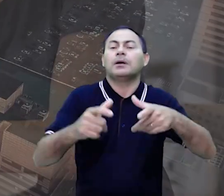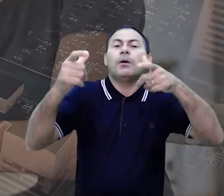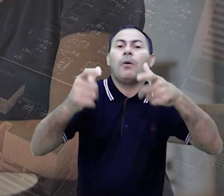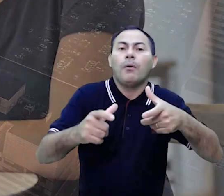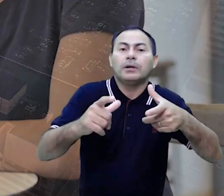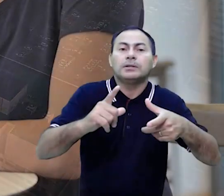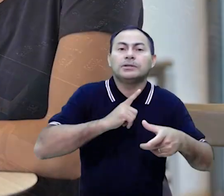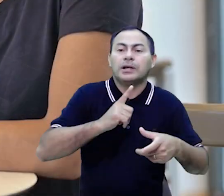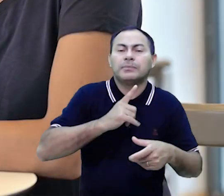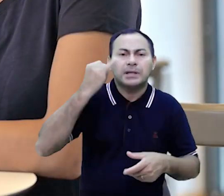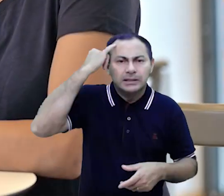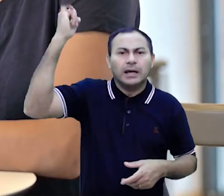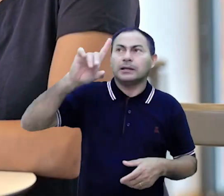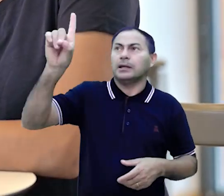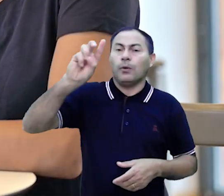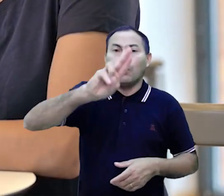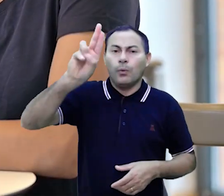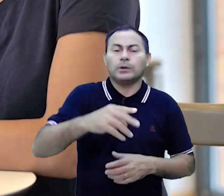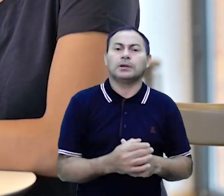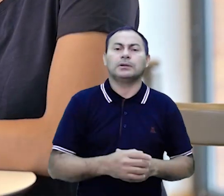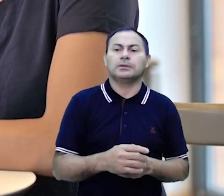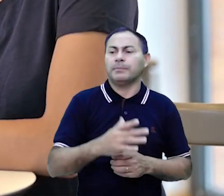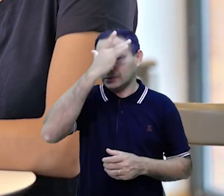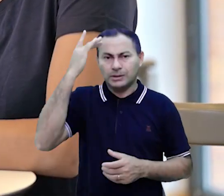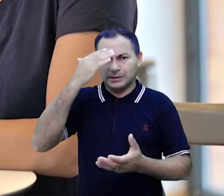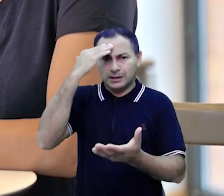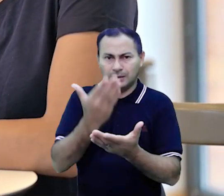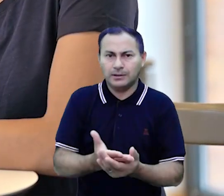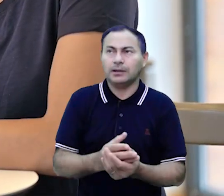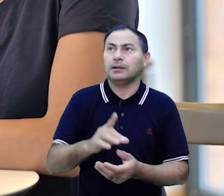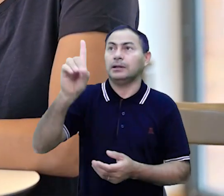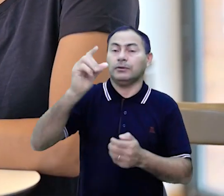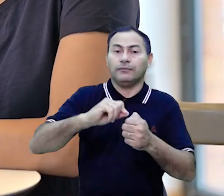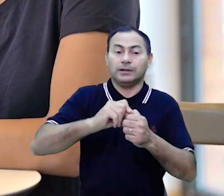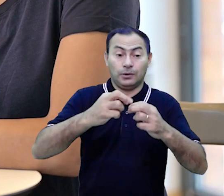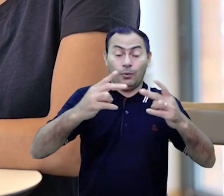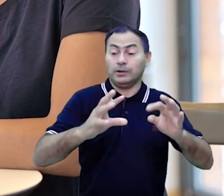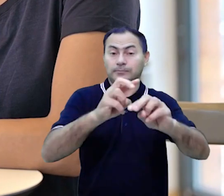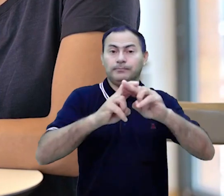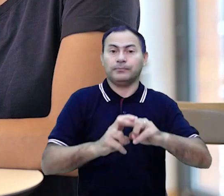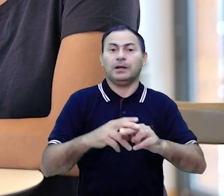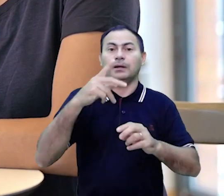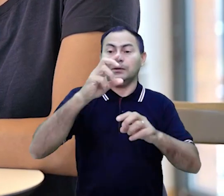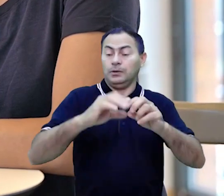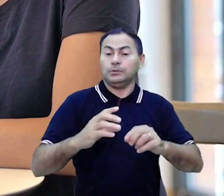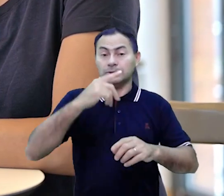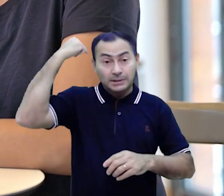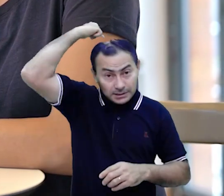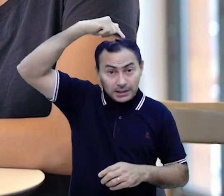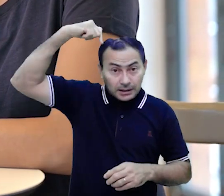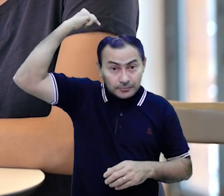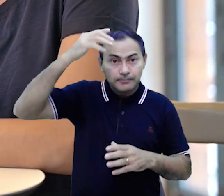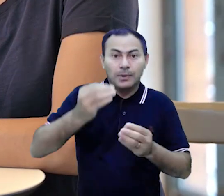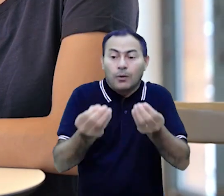seguinte: de onde tiramos essa ideia que Deus usa apenas super crentes? Que Deus só faz super coisas através de